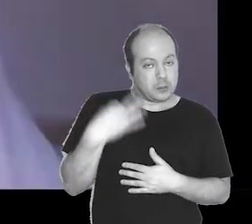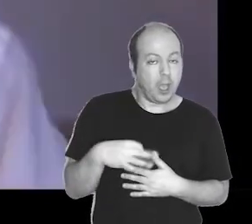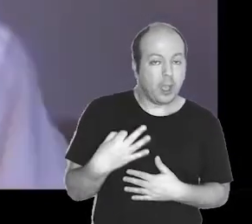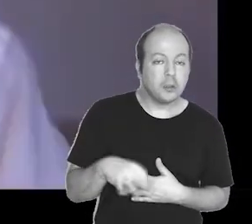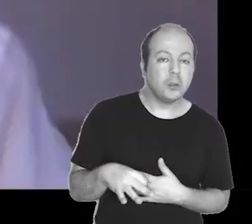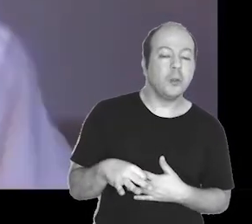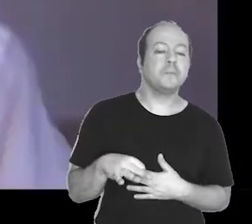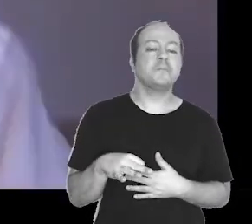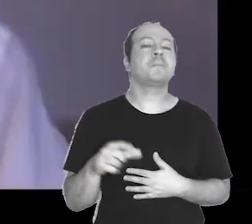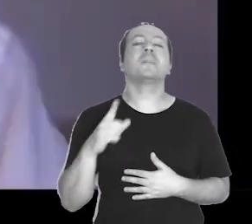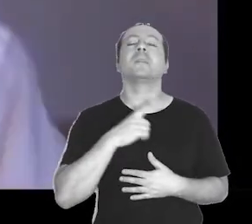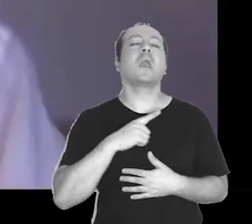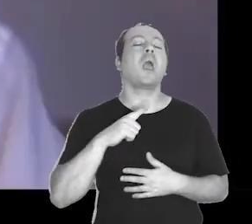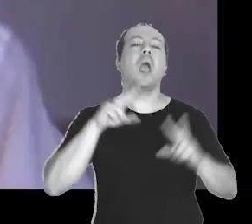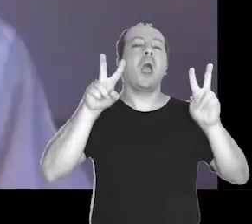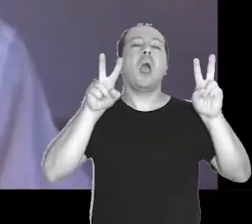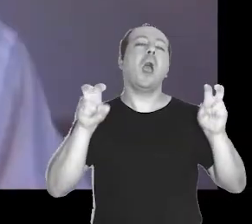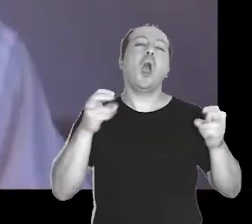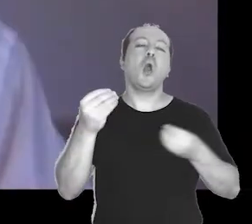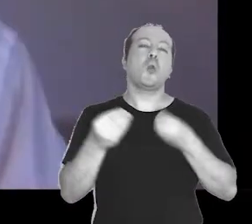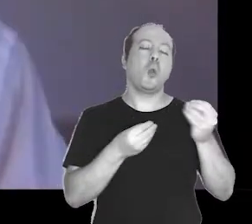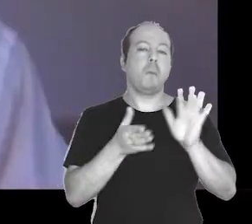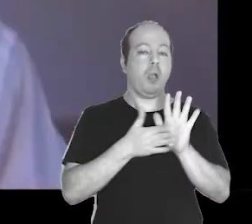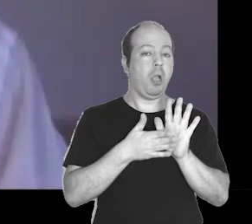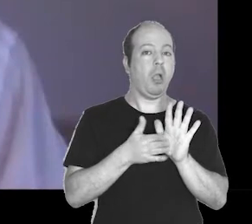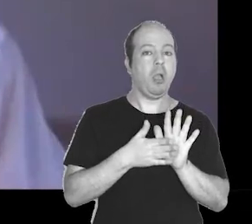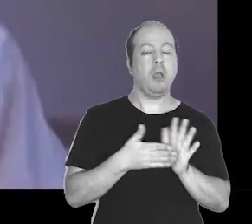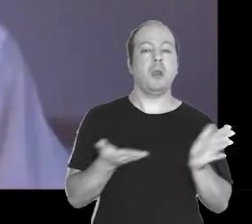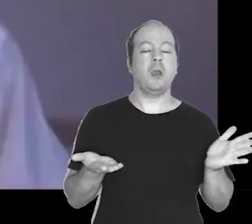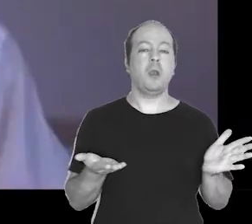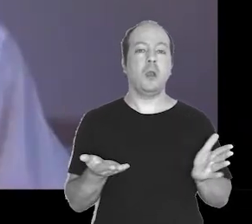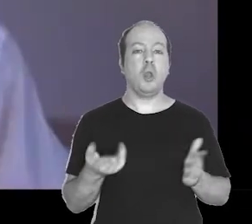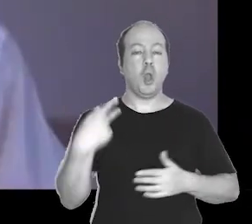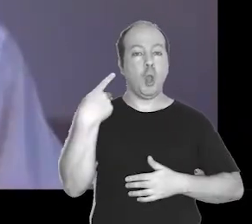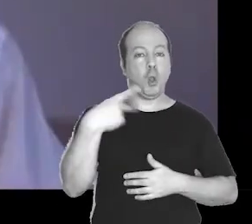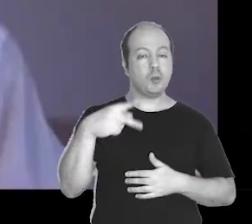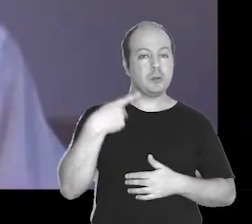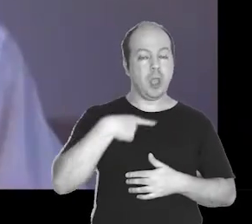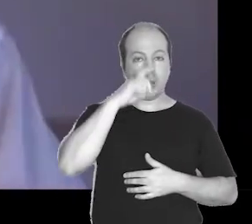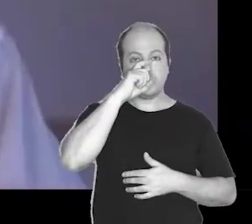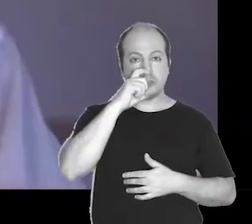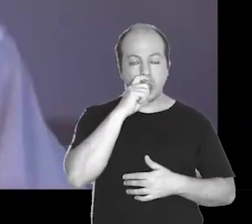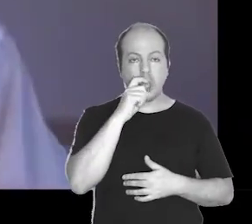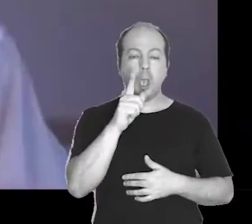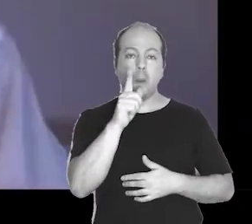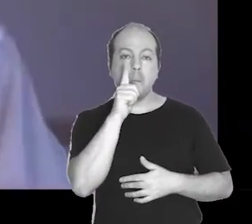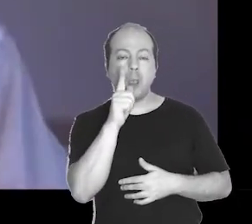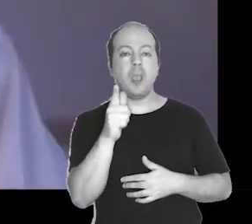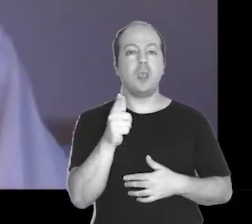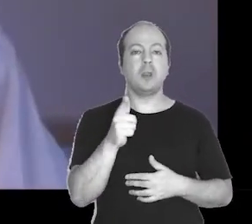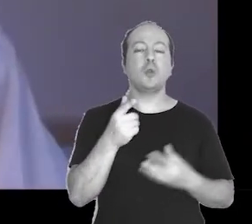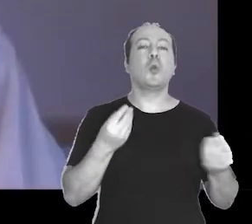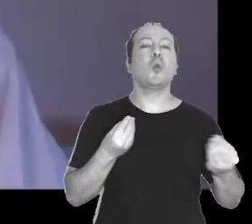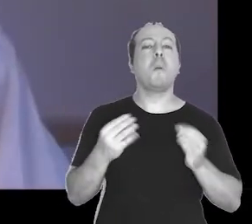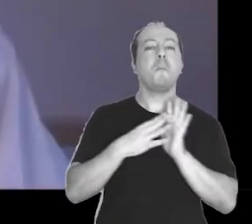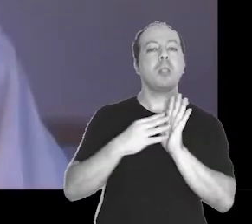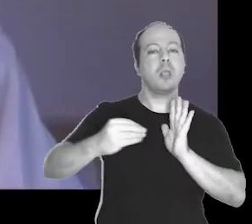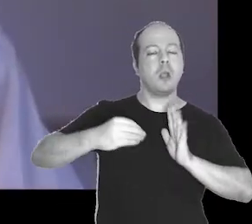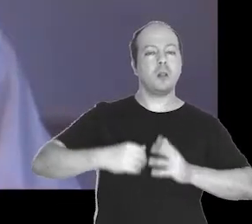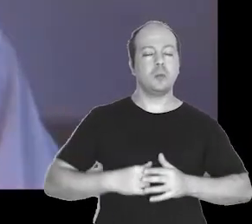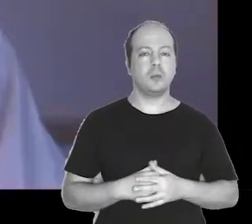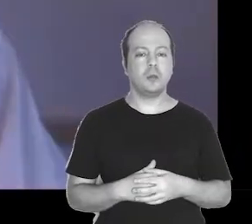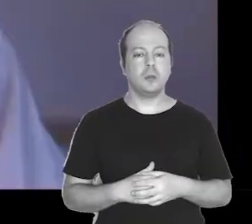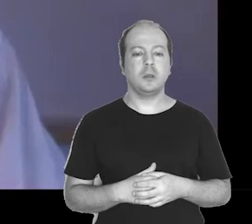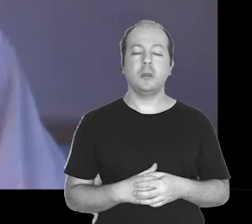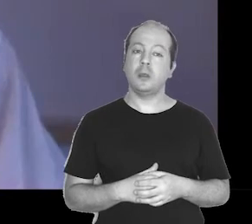certas, trata-se pelo menos de uma transposição em que o seio e o pênis são confundidos.